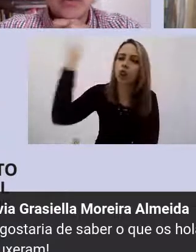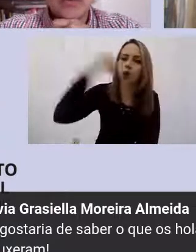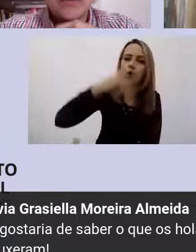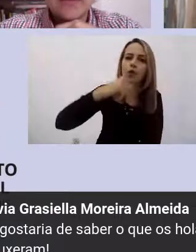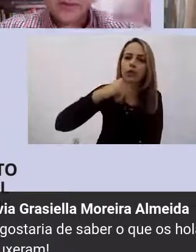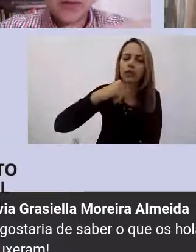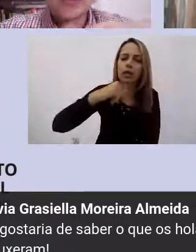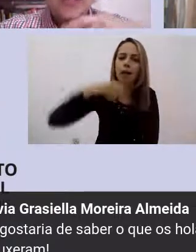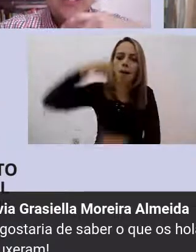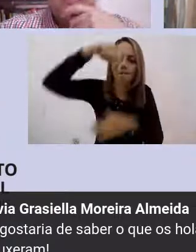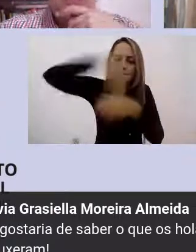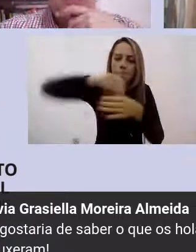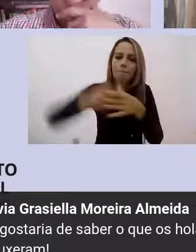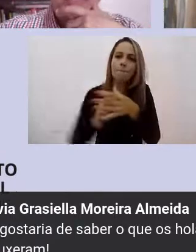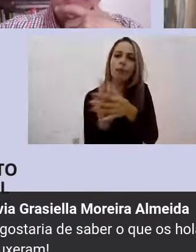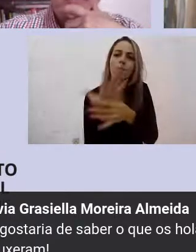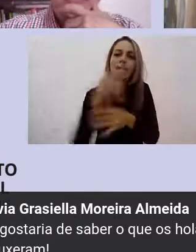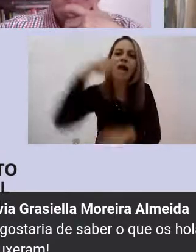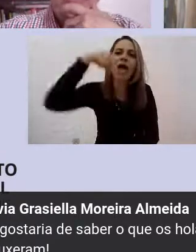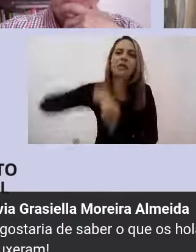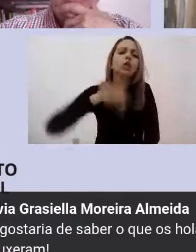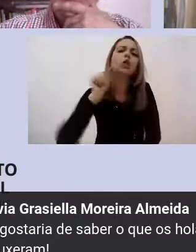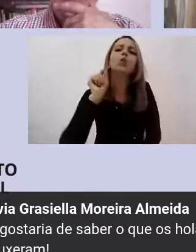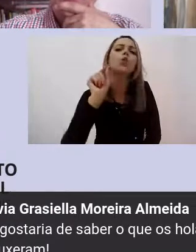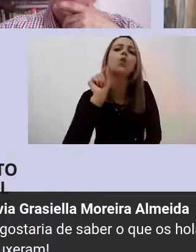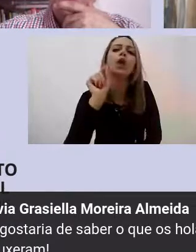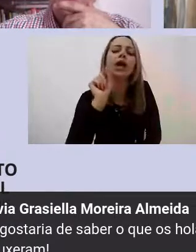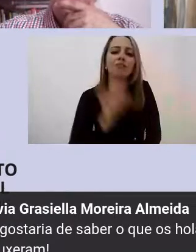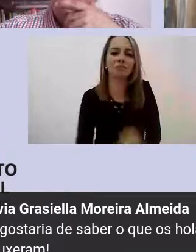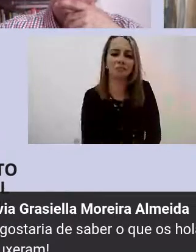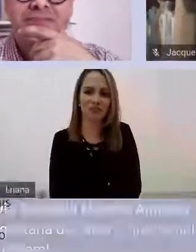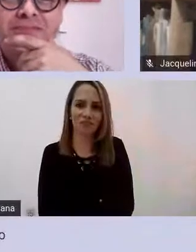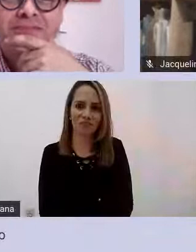alguma coisa. Você fez uma explanação extensa? Ela estava querendo...